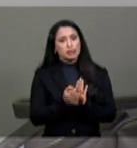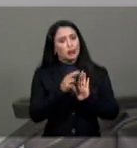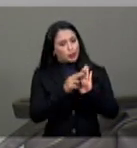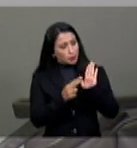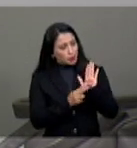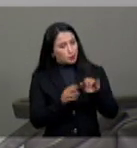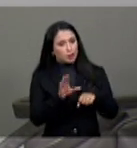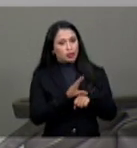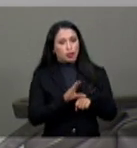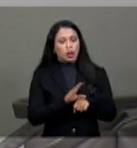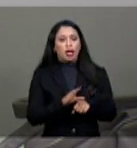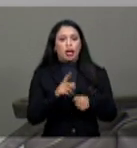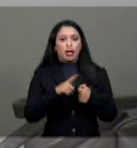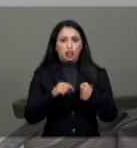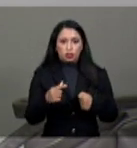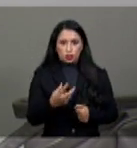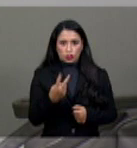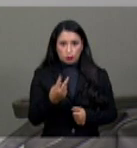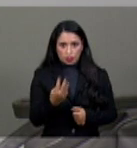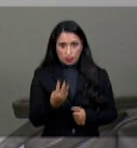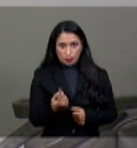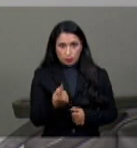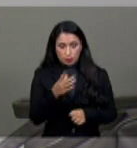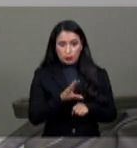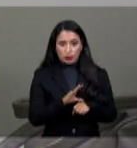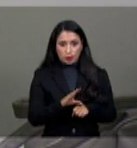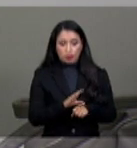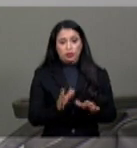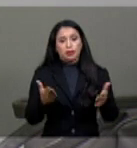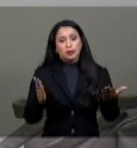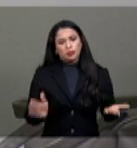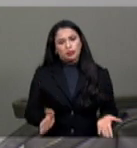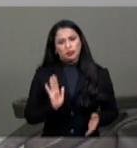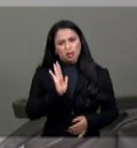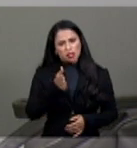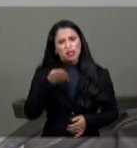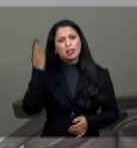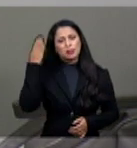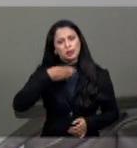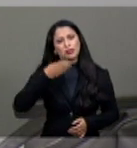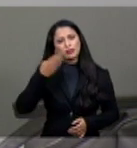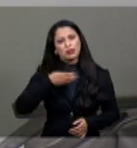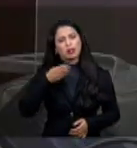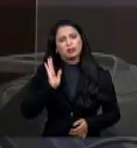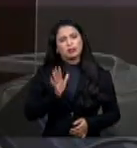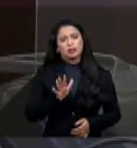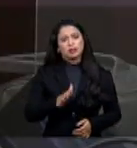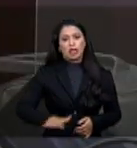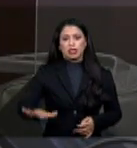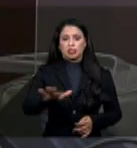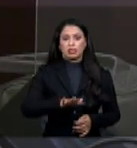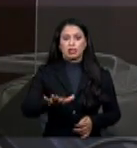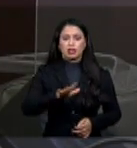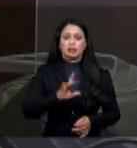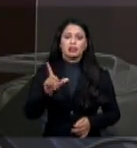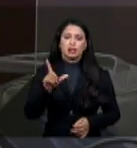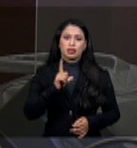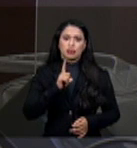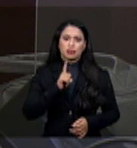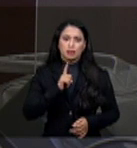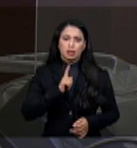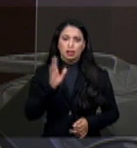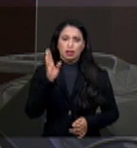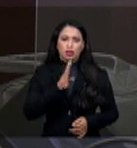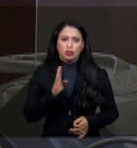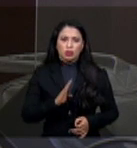constitucional, artigo 231 da Constituição. Já está mais do que comprovado de que as áreas que ainda temos no